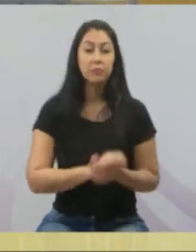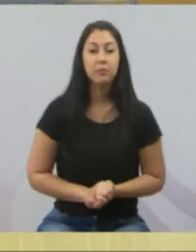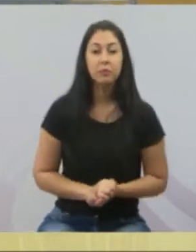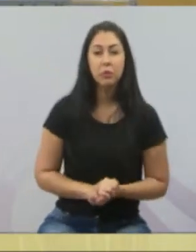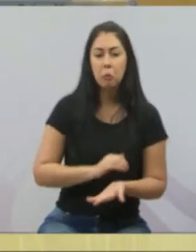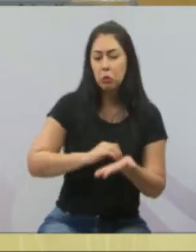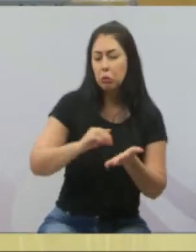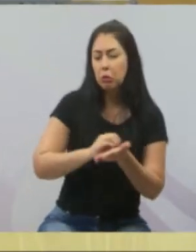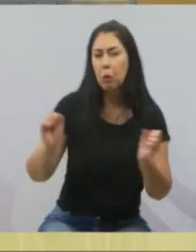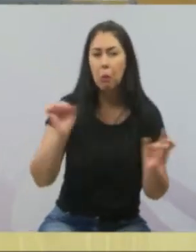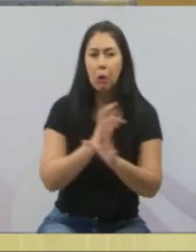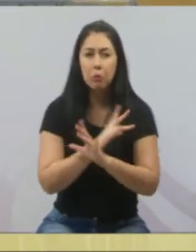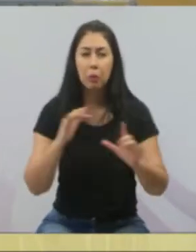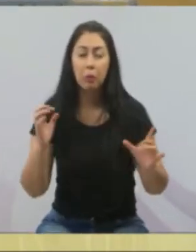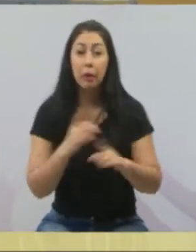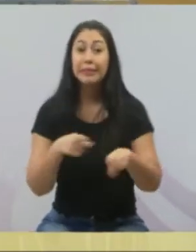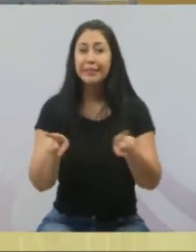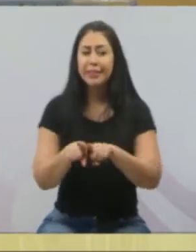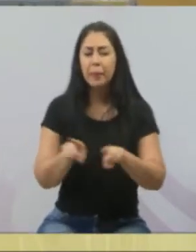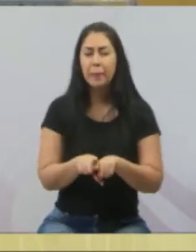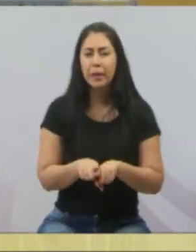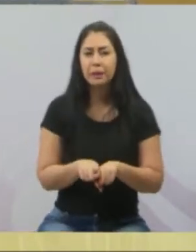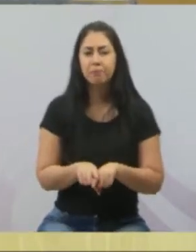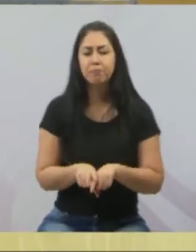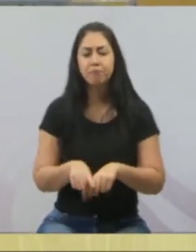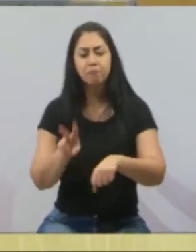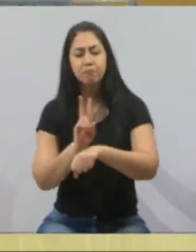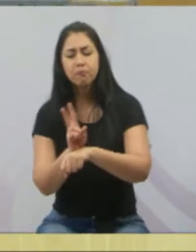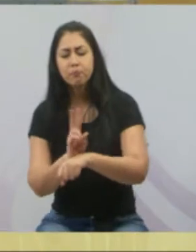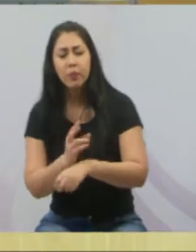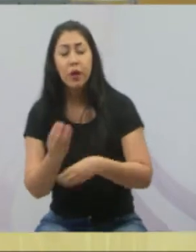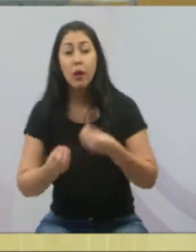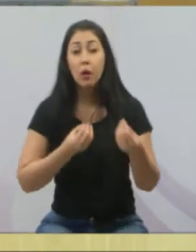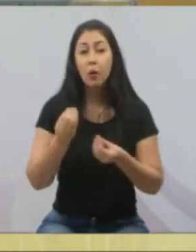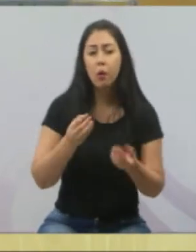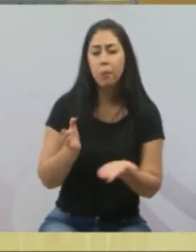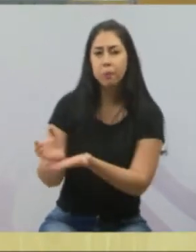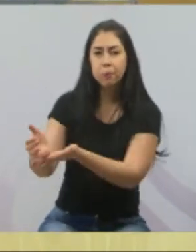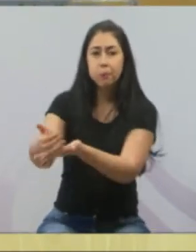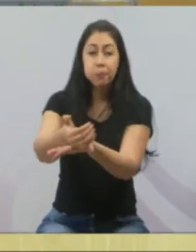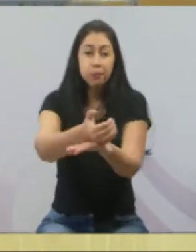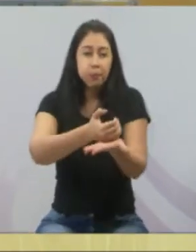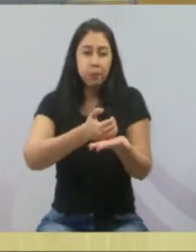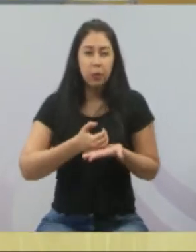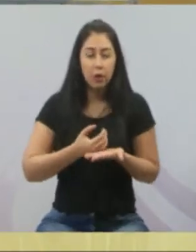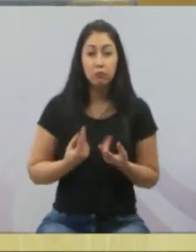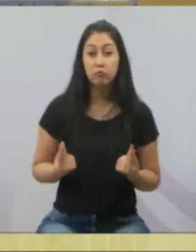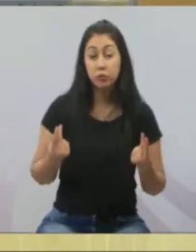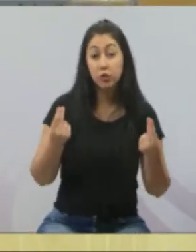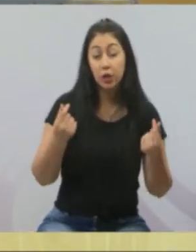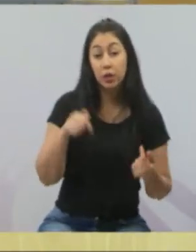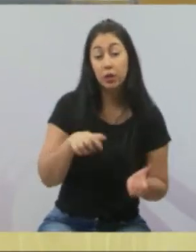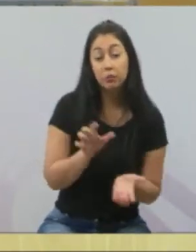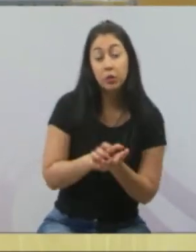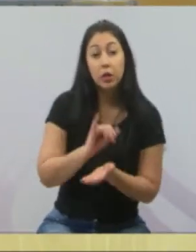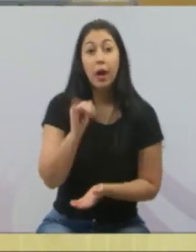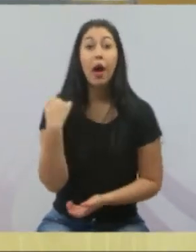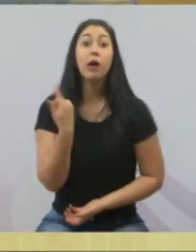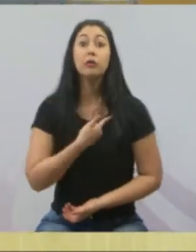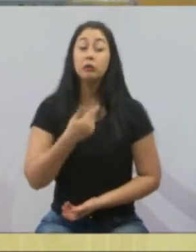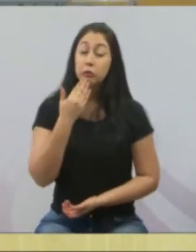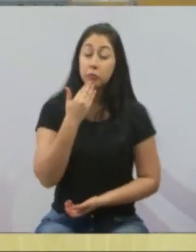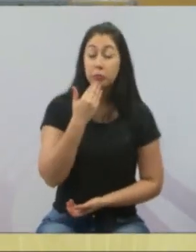cruel, ainda têm suas condições financeiras pioradas e muito. A situação dos aposentados, que já era difícil antes da pandemia, devido aos baixos salários e